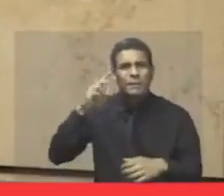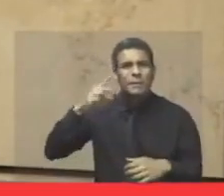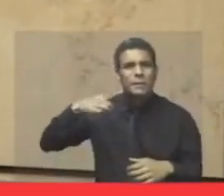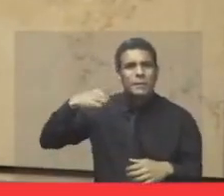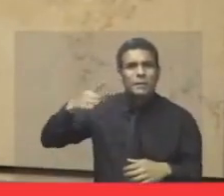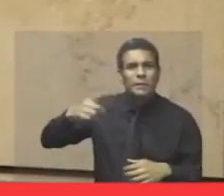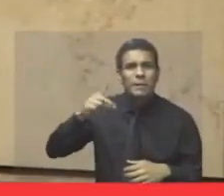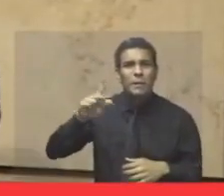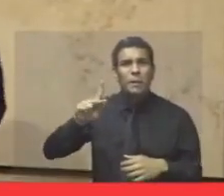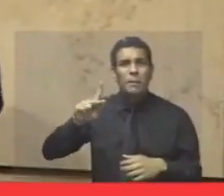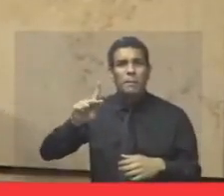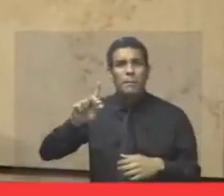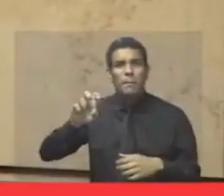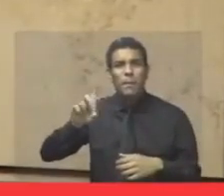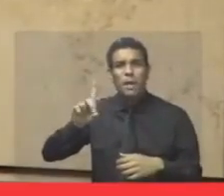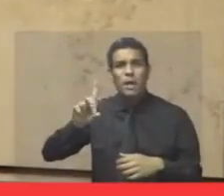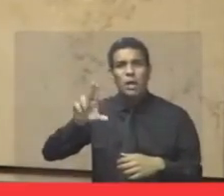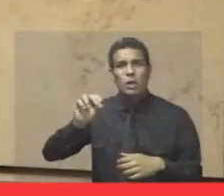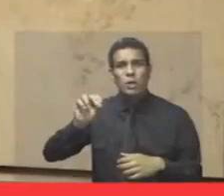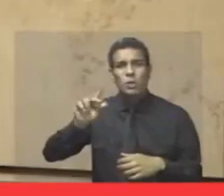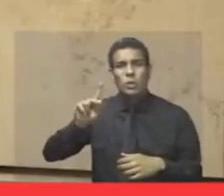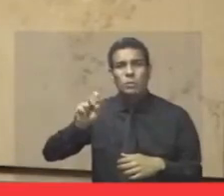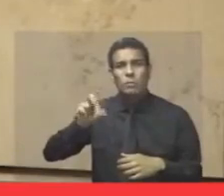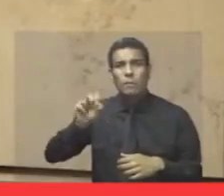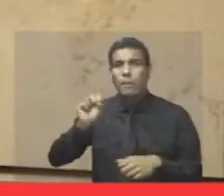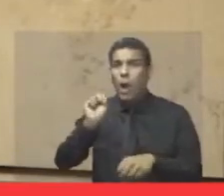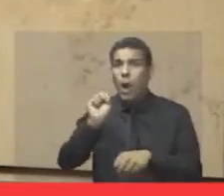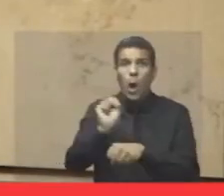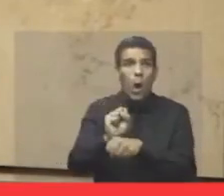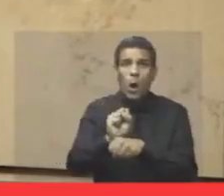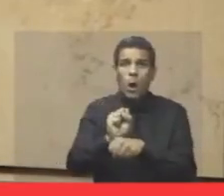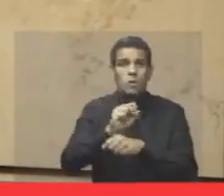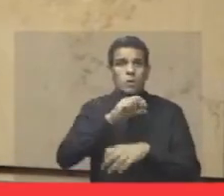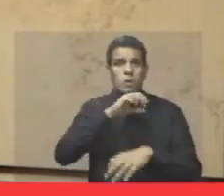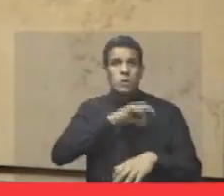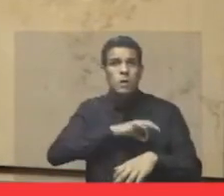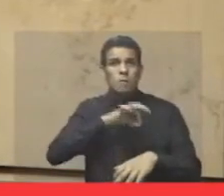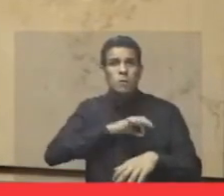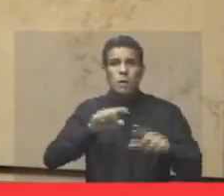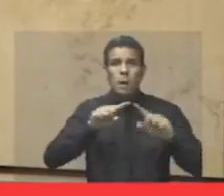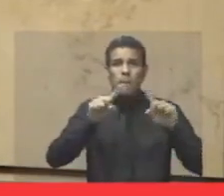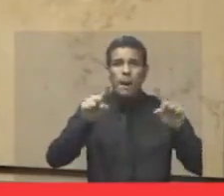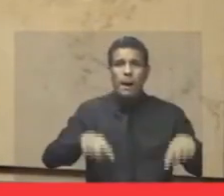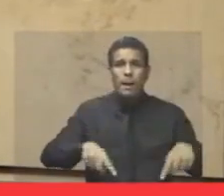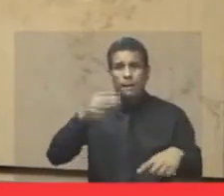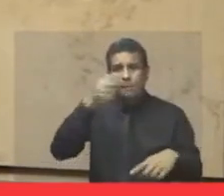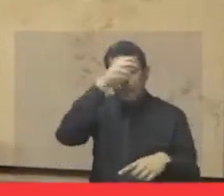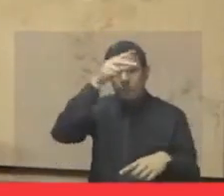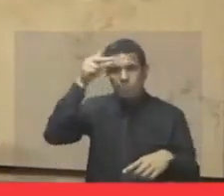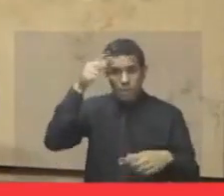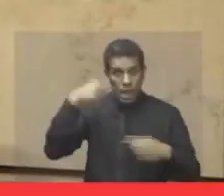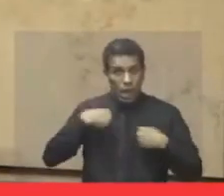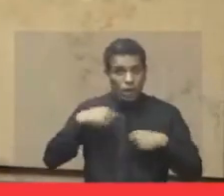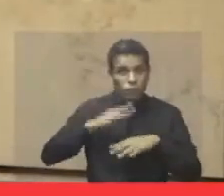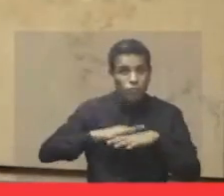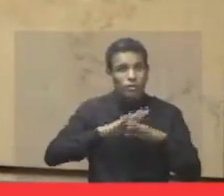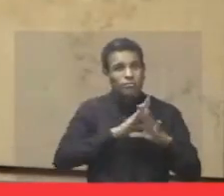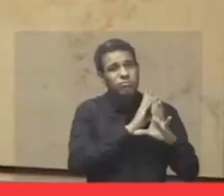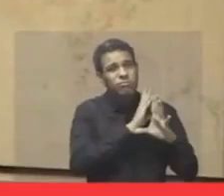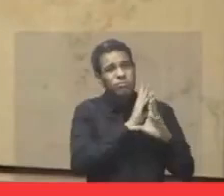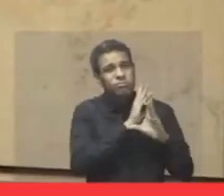Paulo, que era o relator, congelou o salário dos servidores públicos. Eu fiz as contas, senhor presidente,